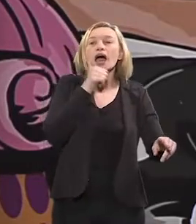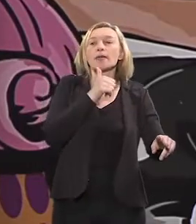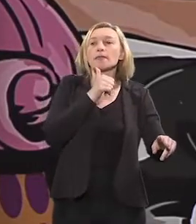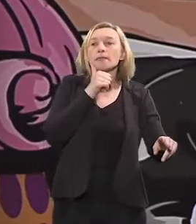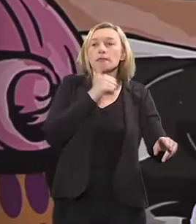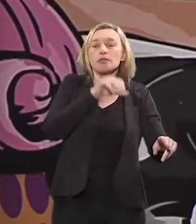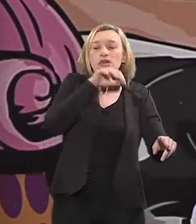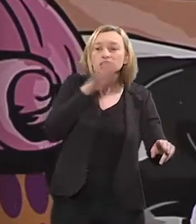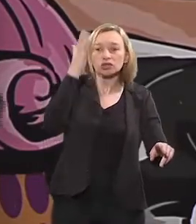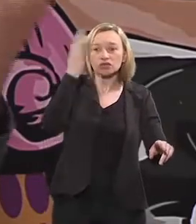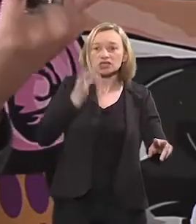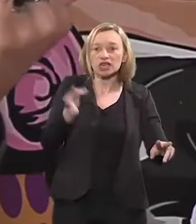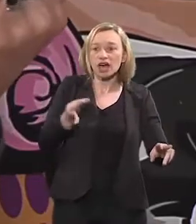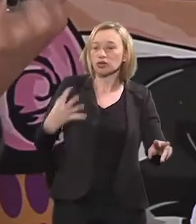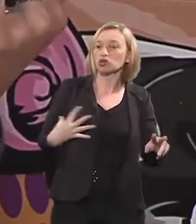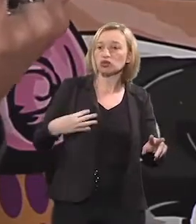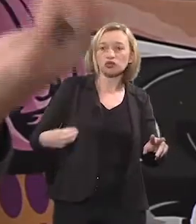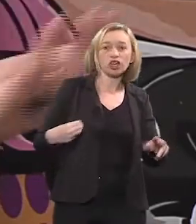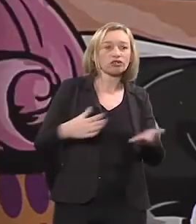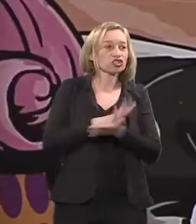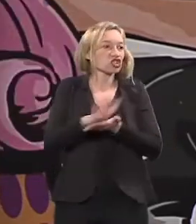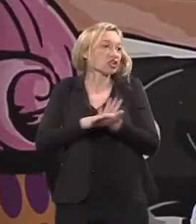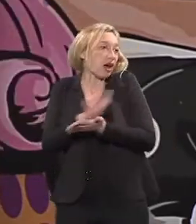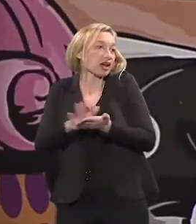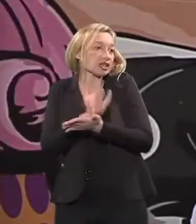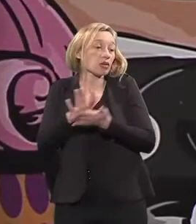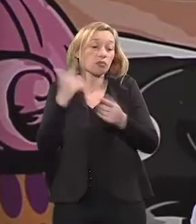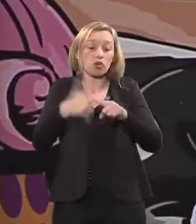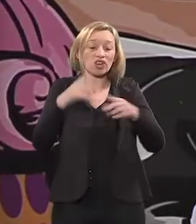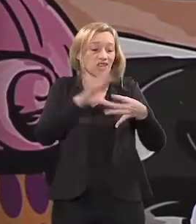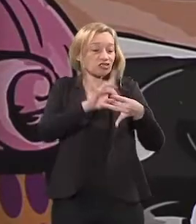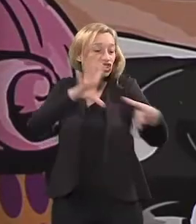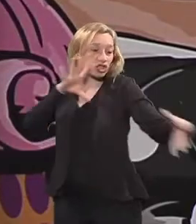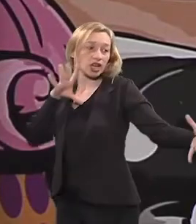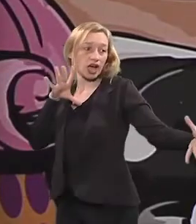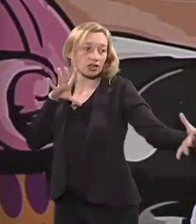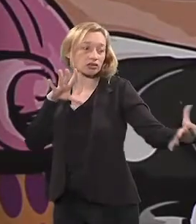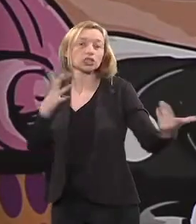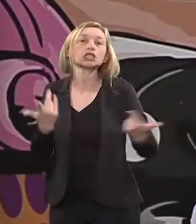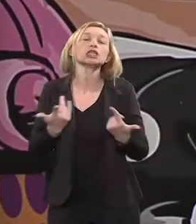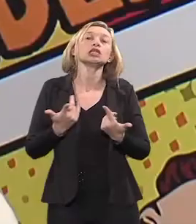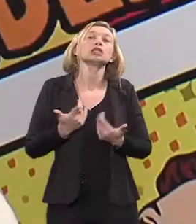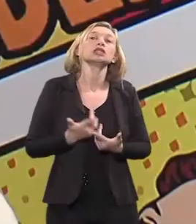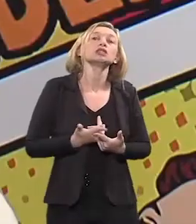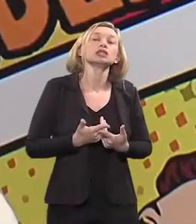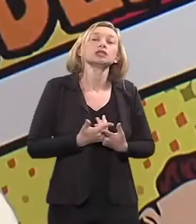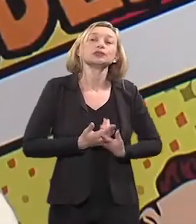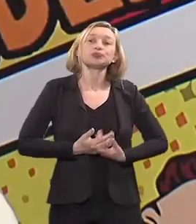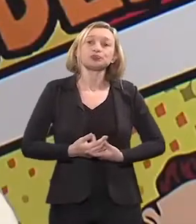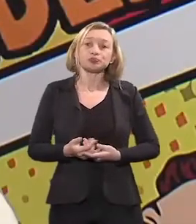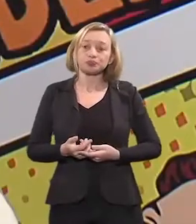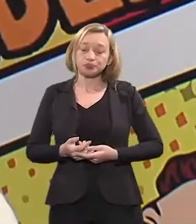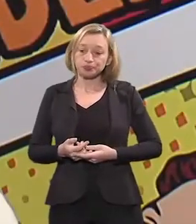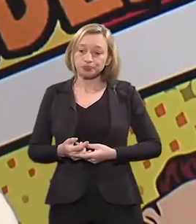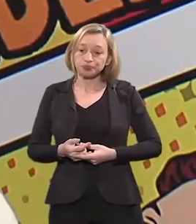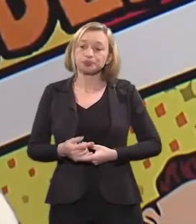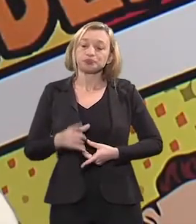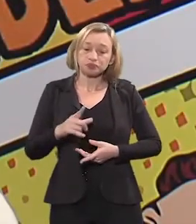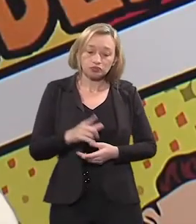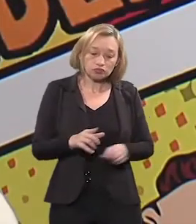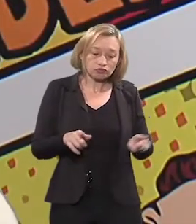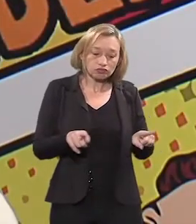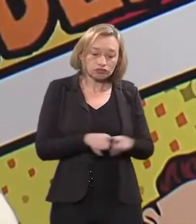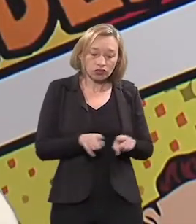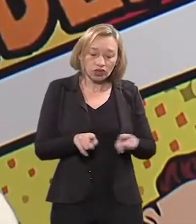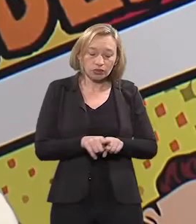crianças estão, quando muito ficam com familiares, ou com uma avó, ou uma tia. E a gente tem casos emblemáticos, assim,